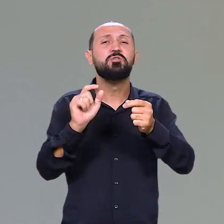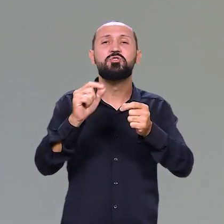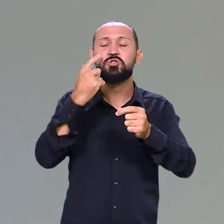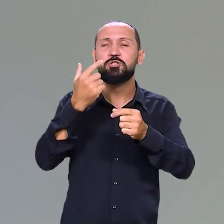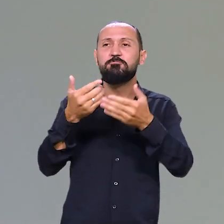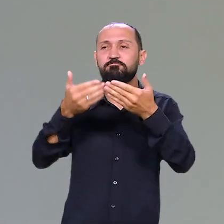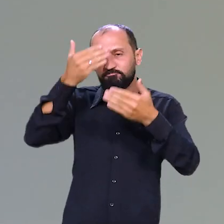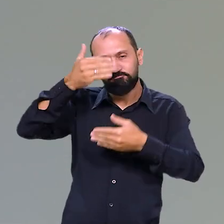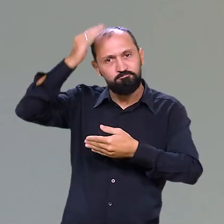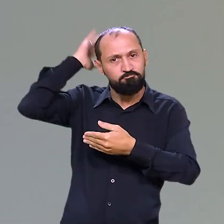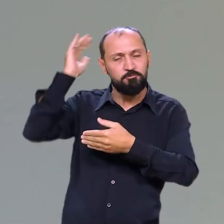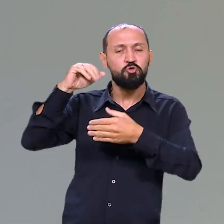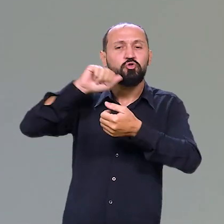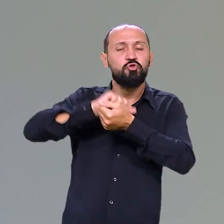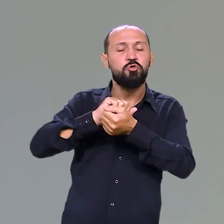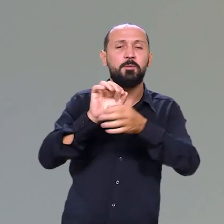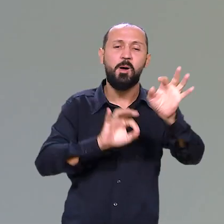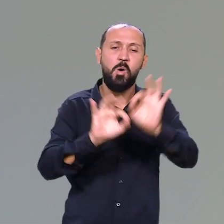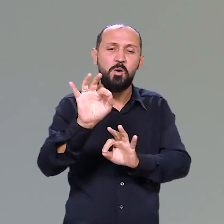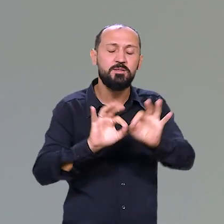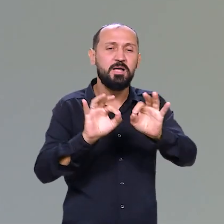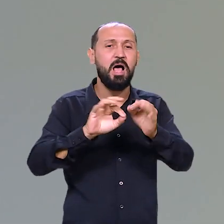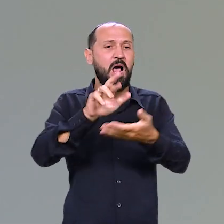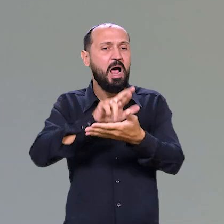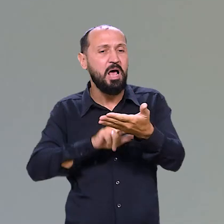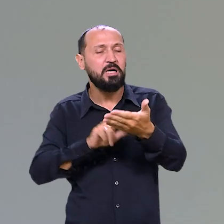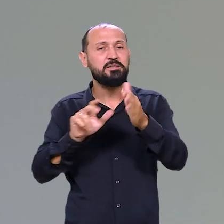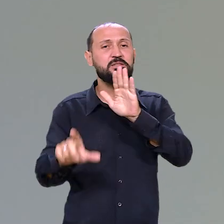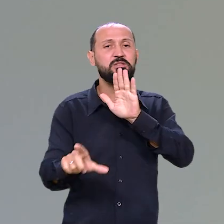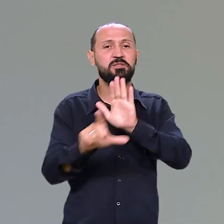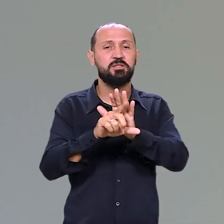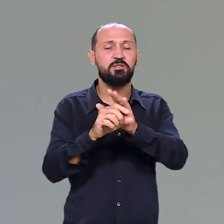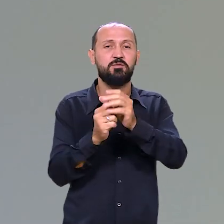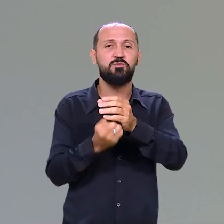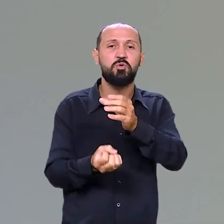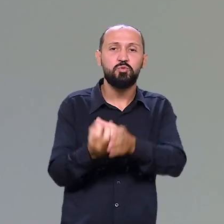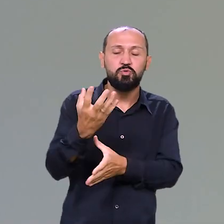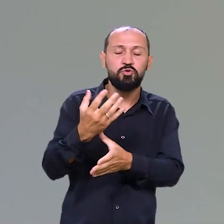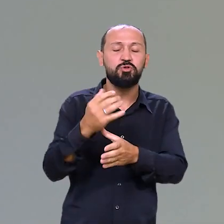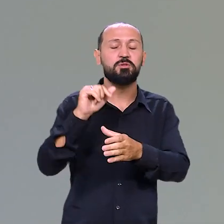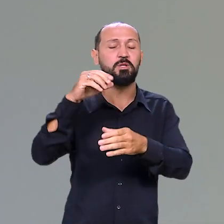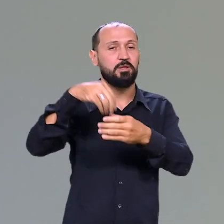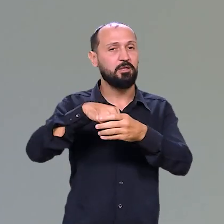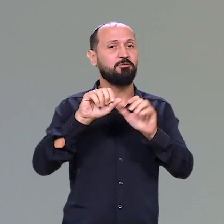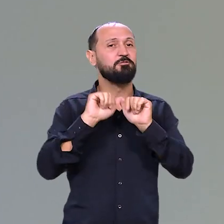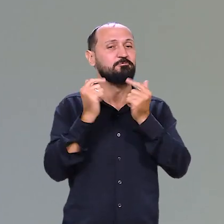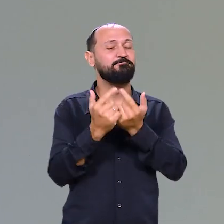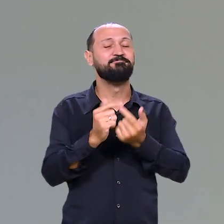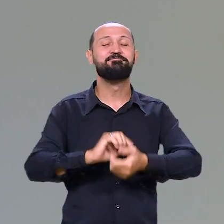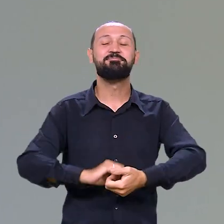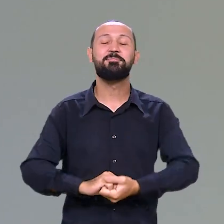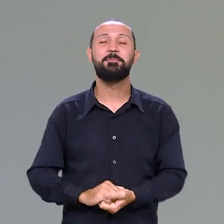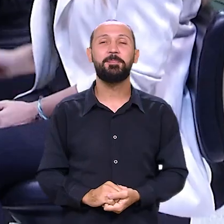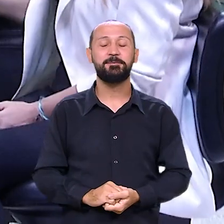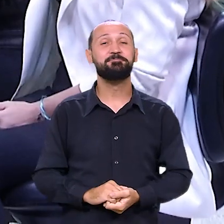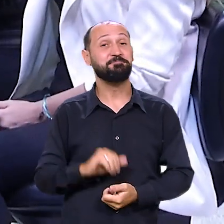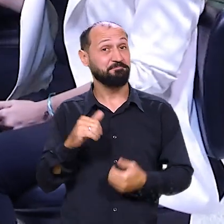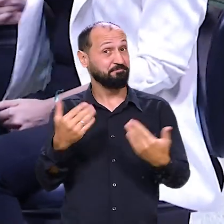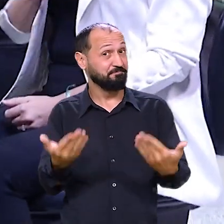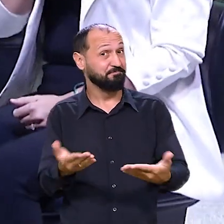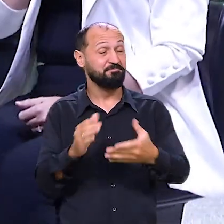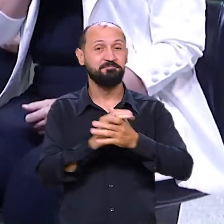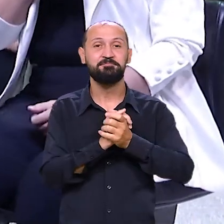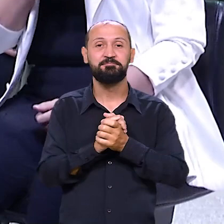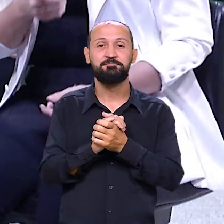papel de bastidores no aprimoramento da redação dessas leis que vão ser publicadas na Assembleia Legislativa. É